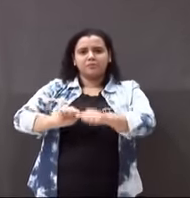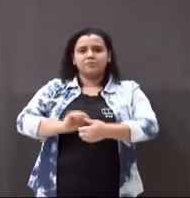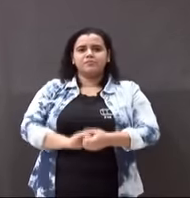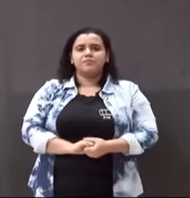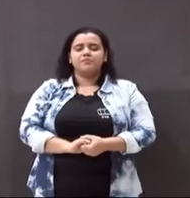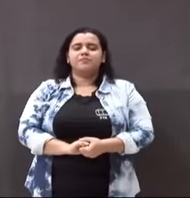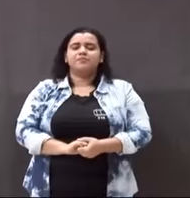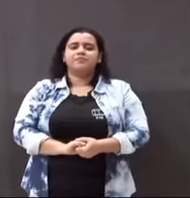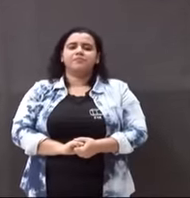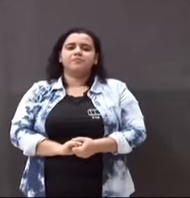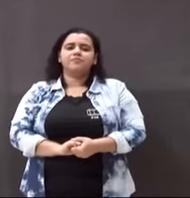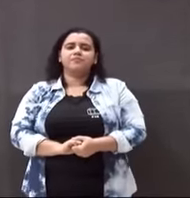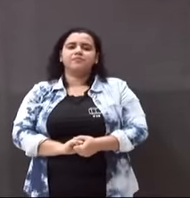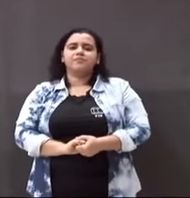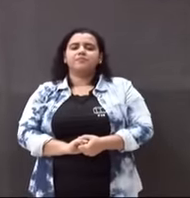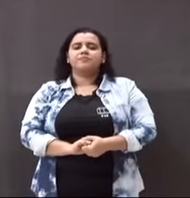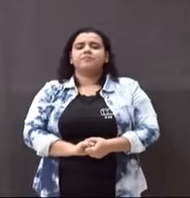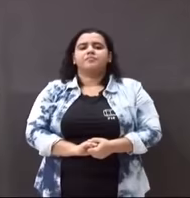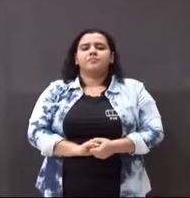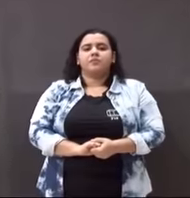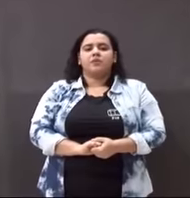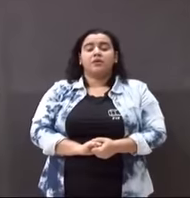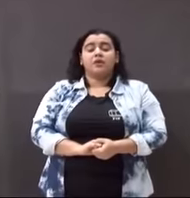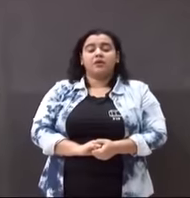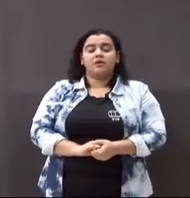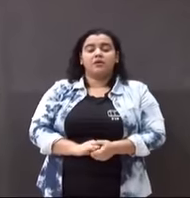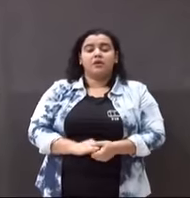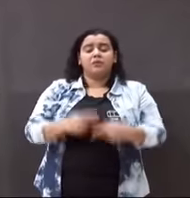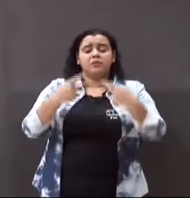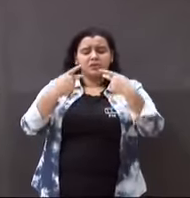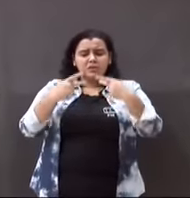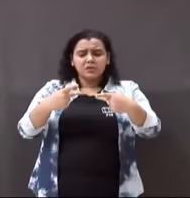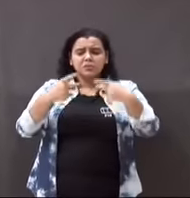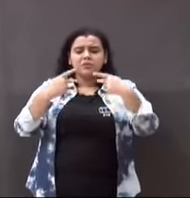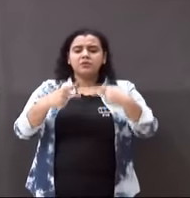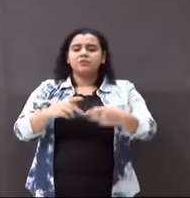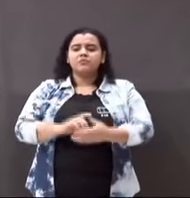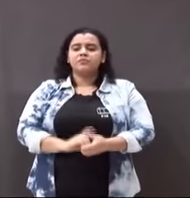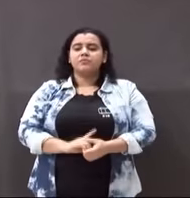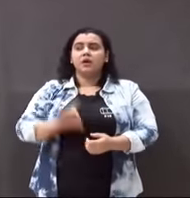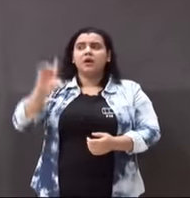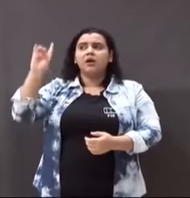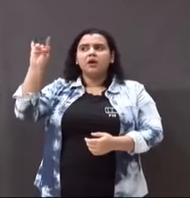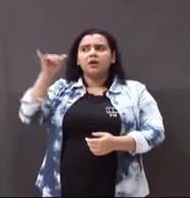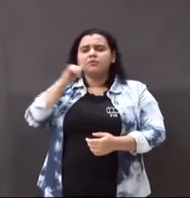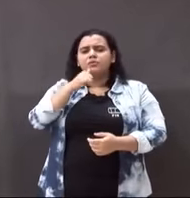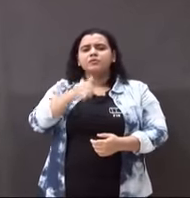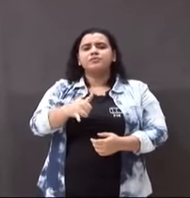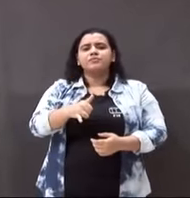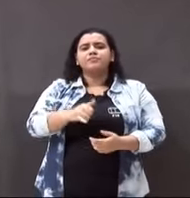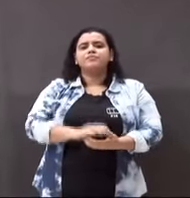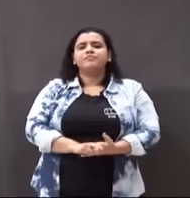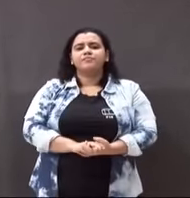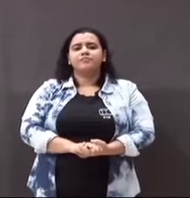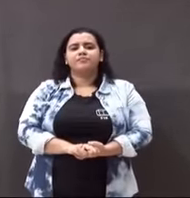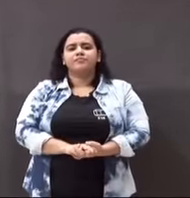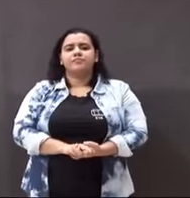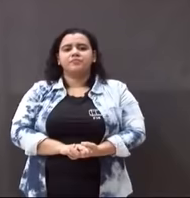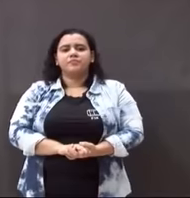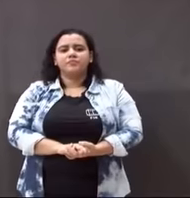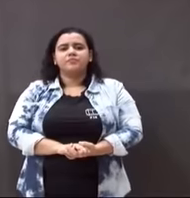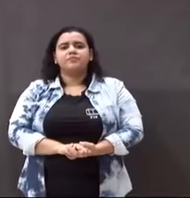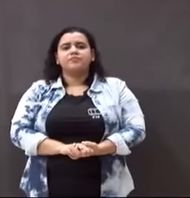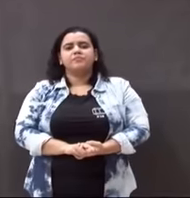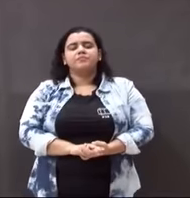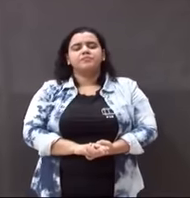Eu estava aqui de pé ministrando e o céu me disse: Cleiton, tem gente que precisa voltar para mim